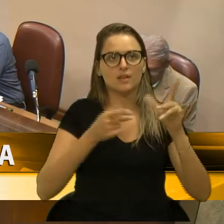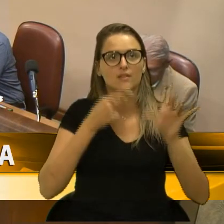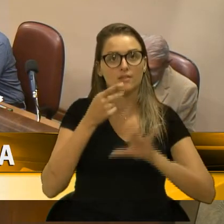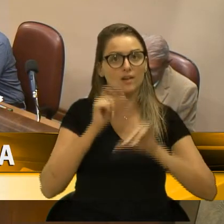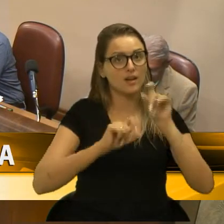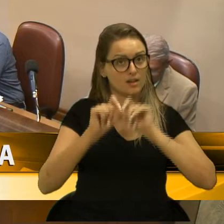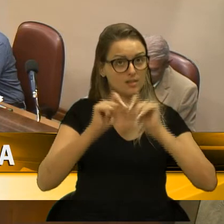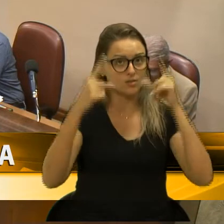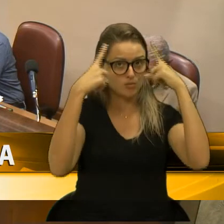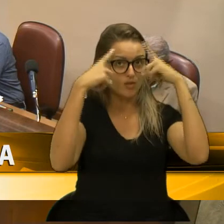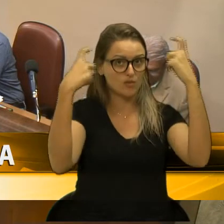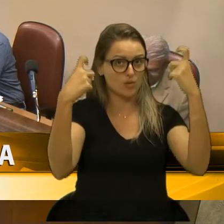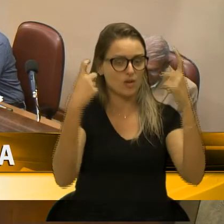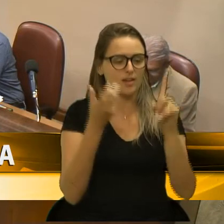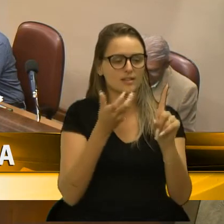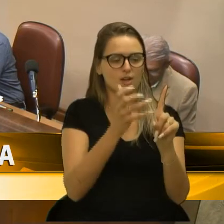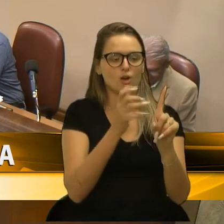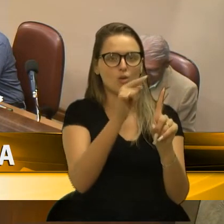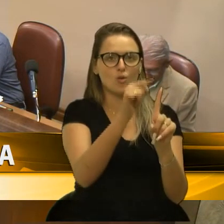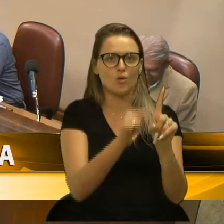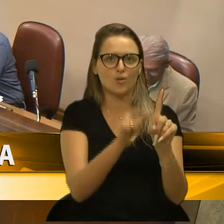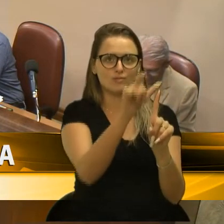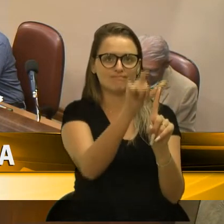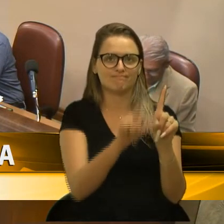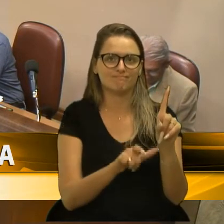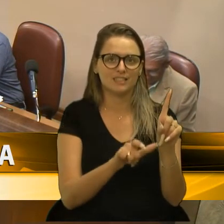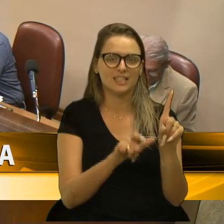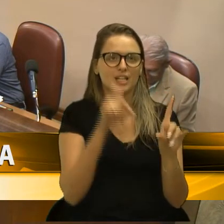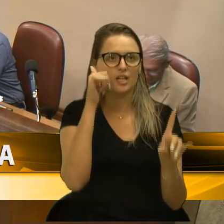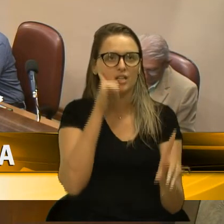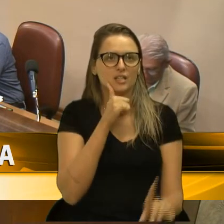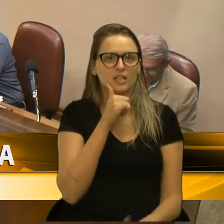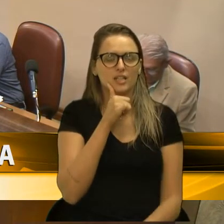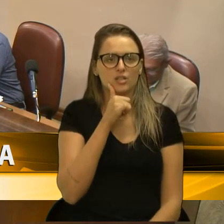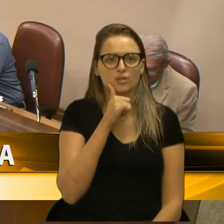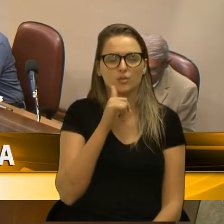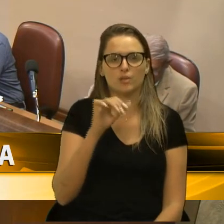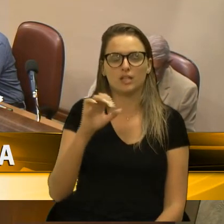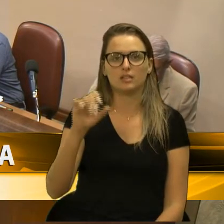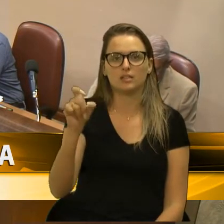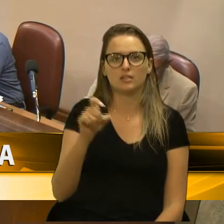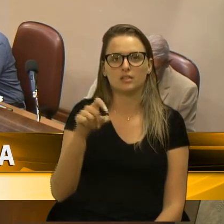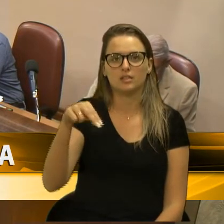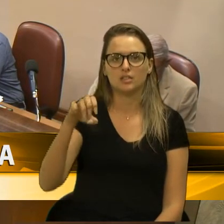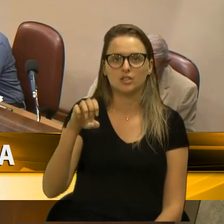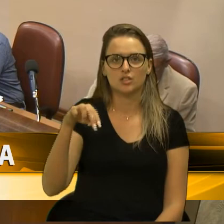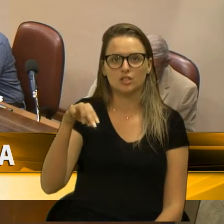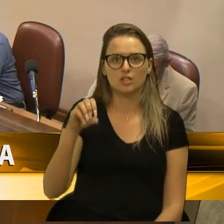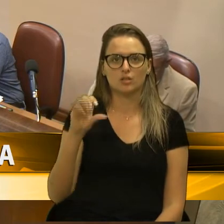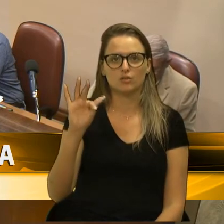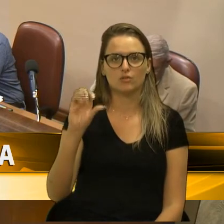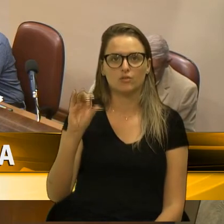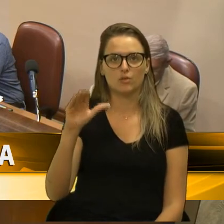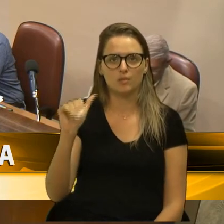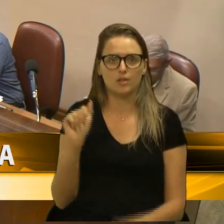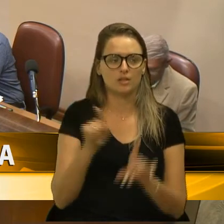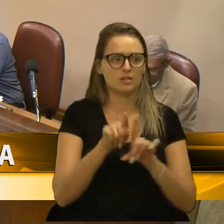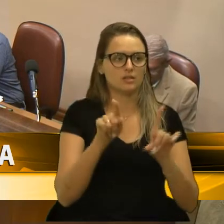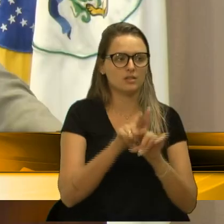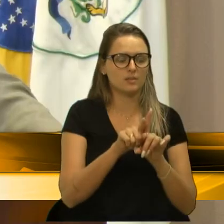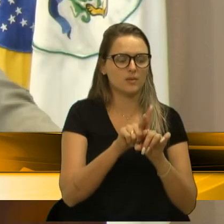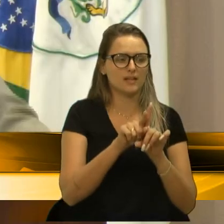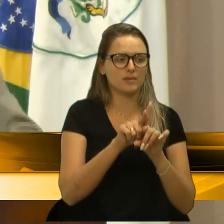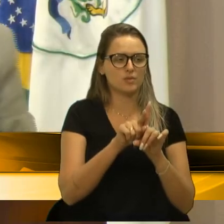contra a mulher. Fala da questão da xenofobia, fala da questão do respeito à criança, ao abuso sexual que Vossa Excelência traz